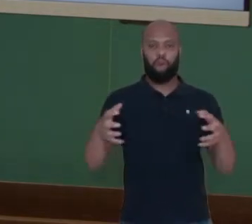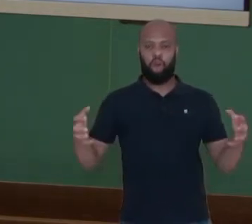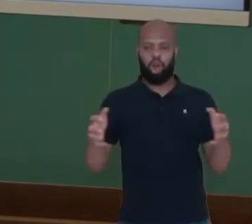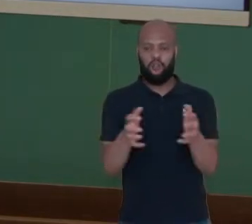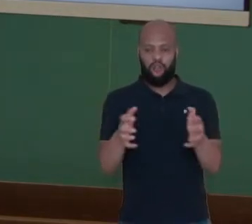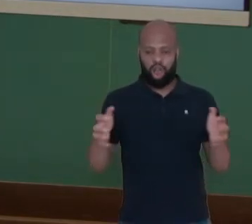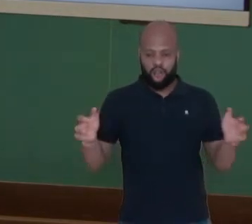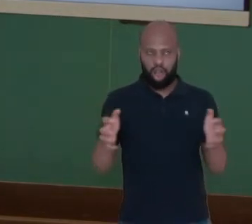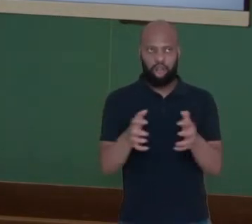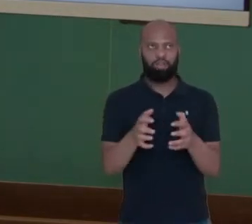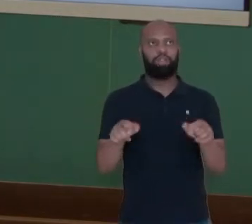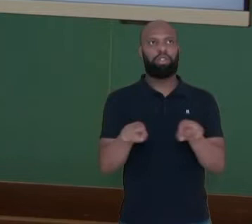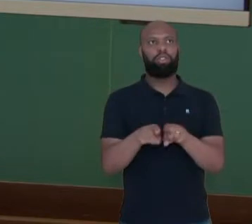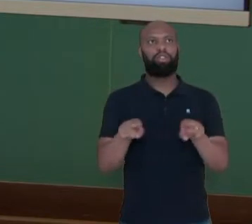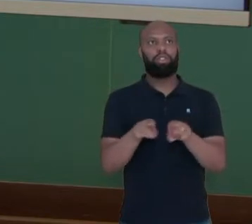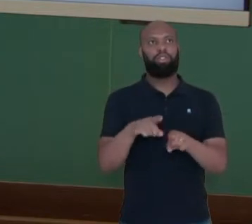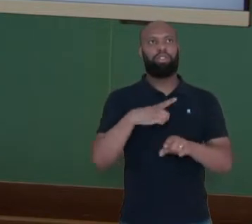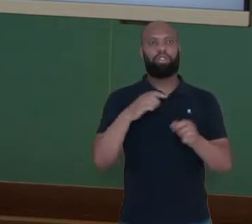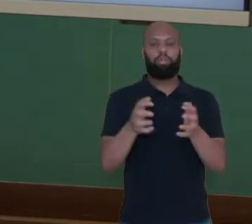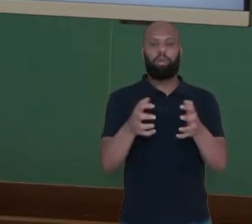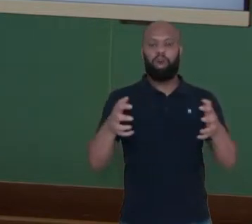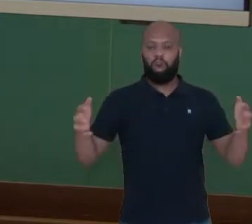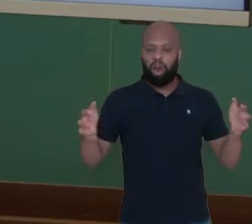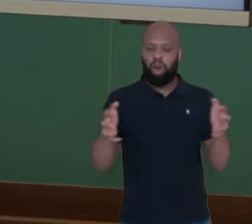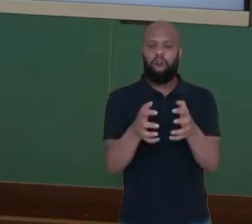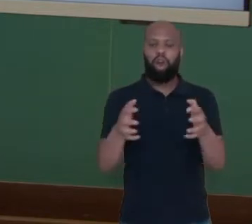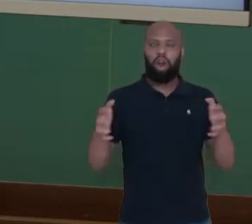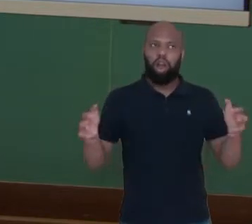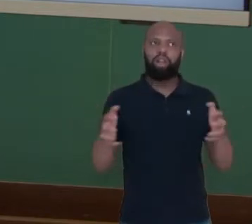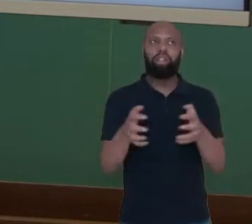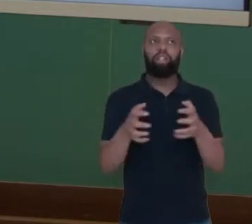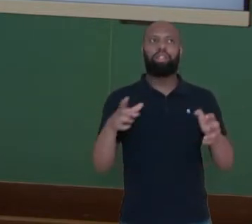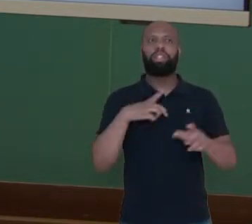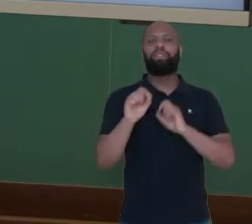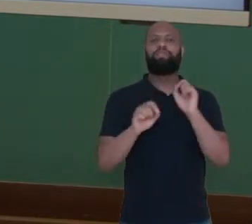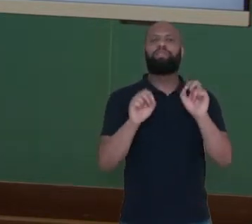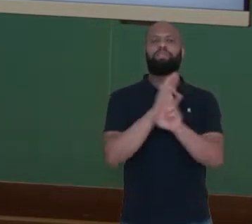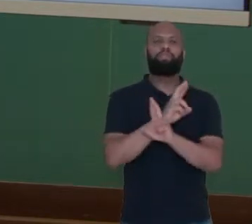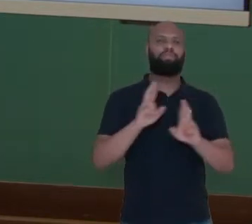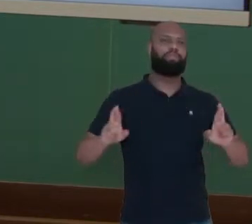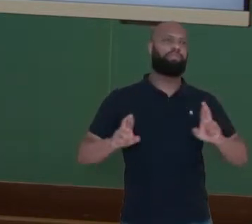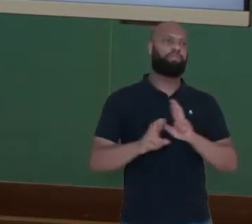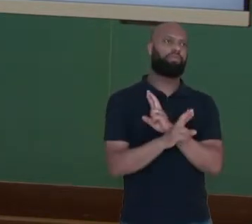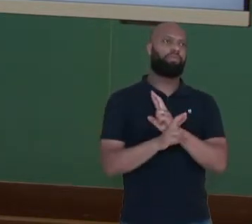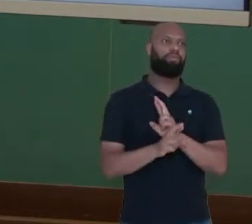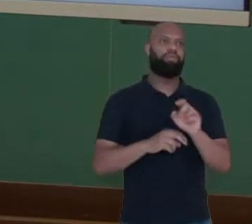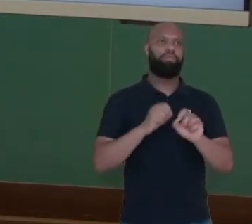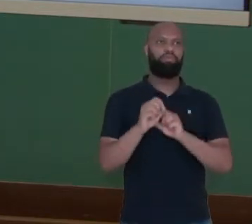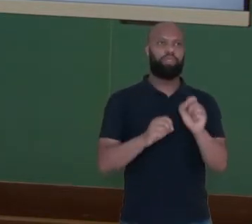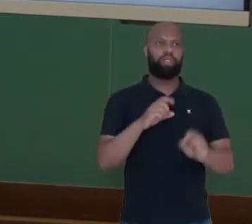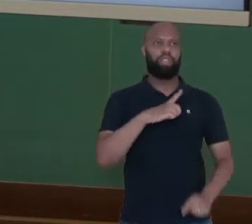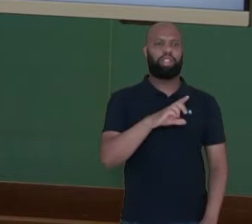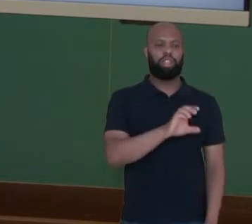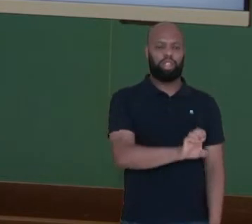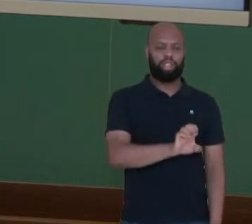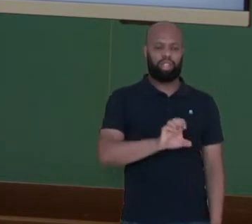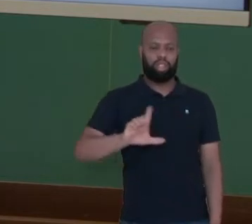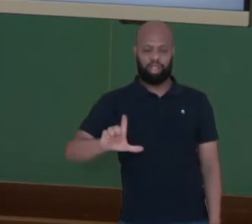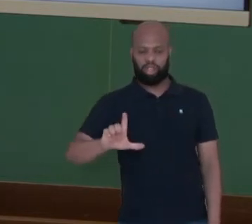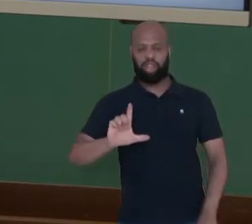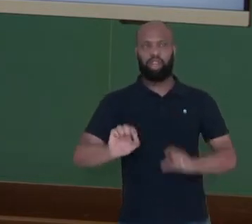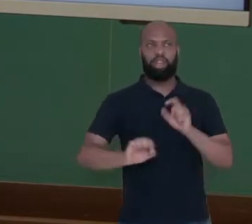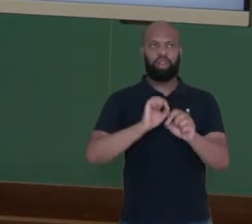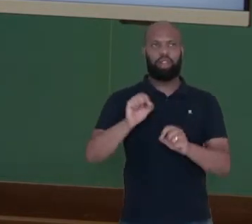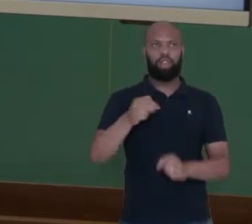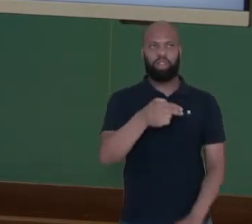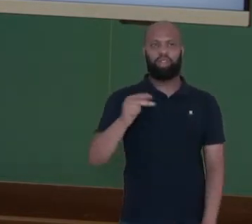questão da mola e elástico, onde que nós temos a seguinte relação matemática. EL é igual